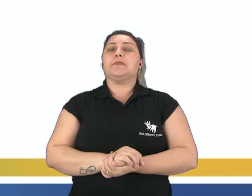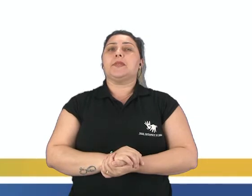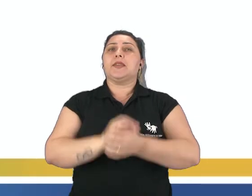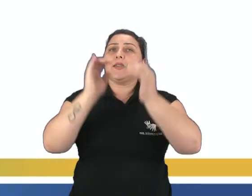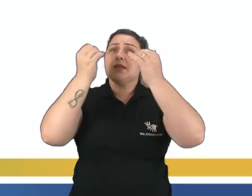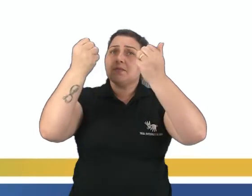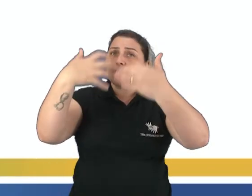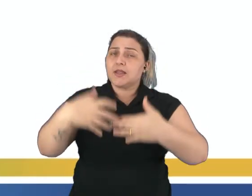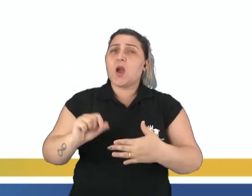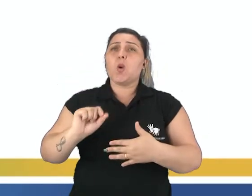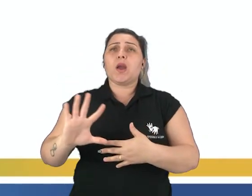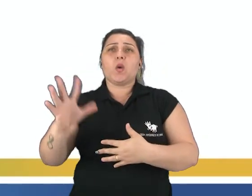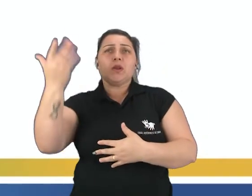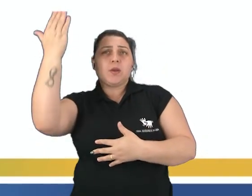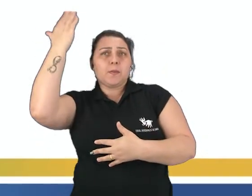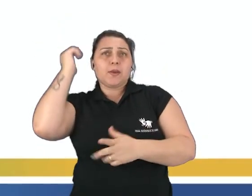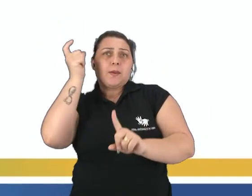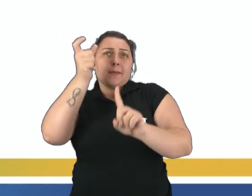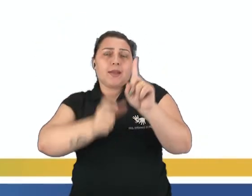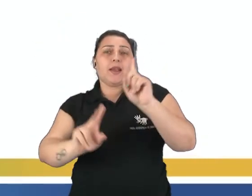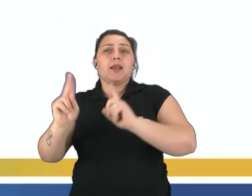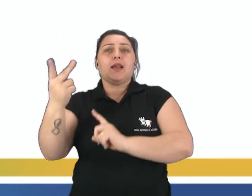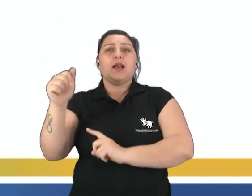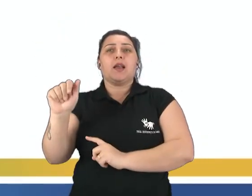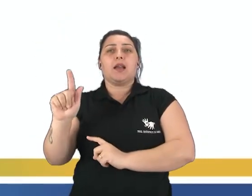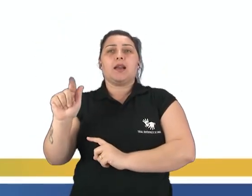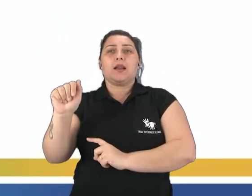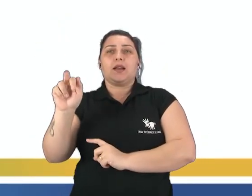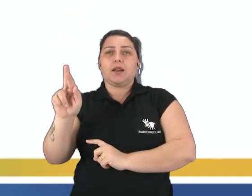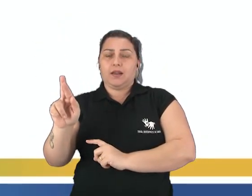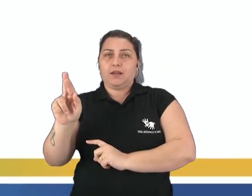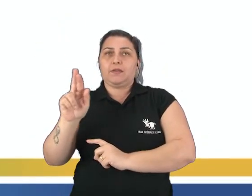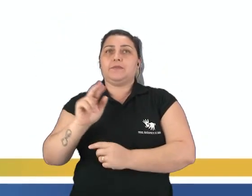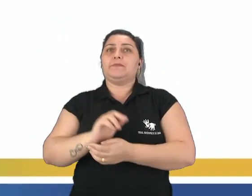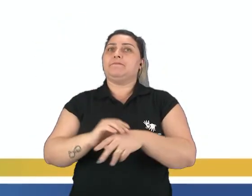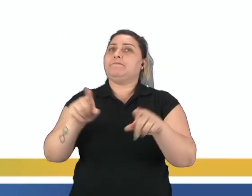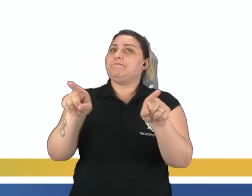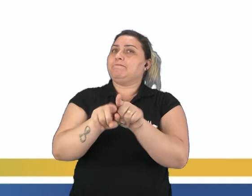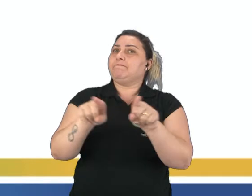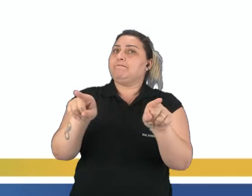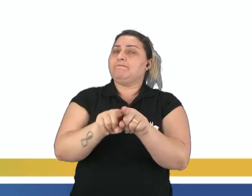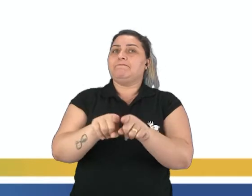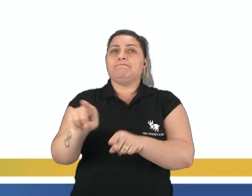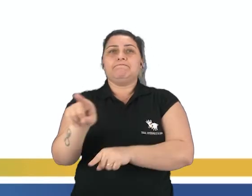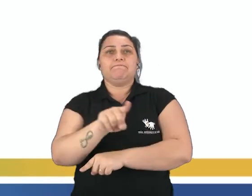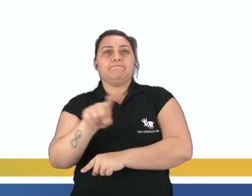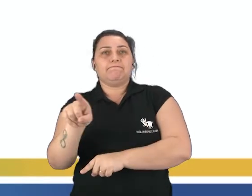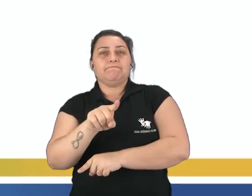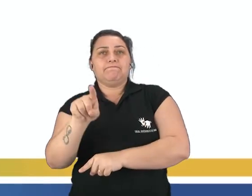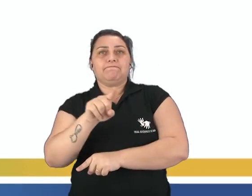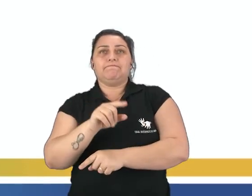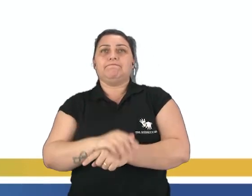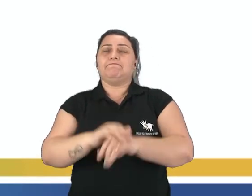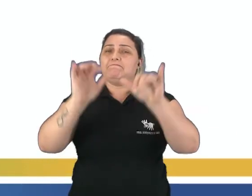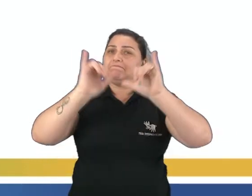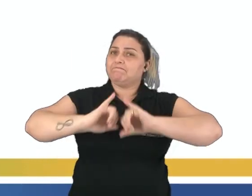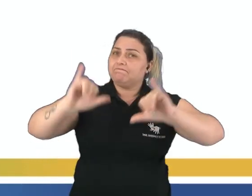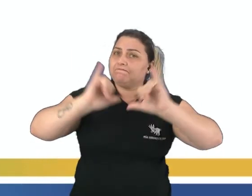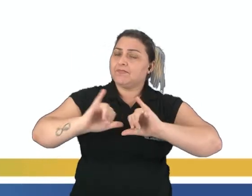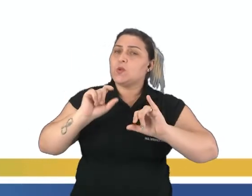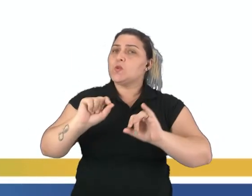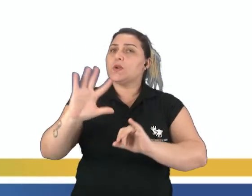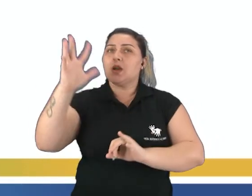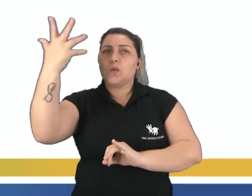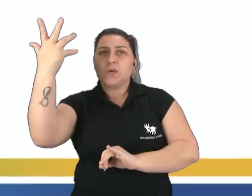Noticiar um fato ocorrido com o personagem H? Também não, não é isso. Noticiada, uma notícia do